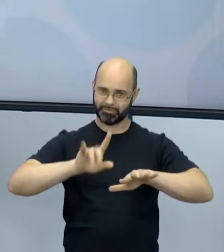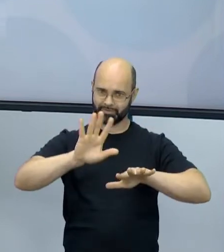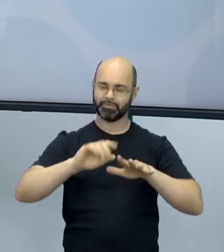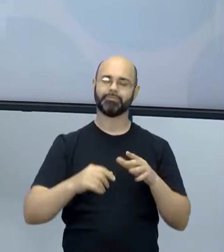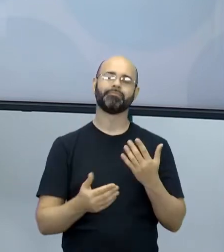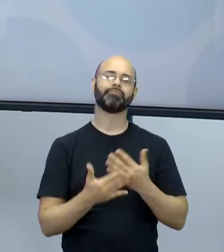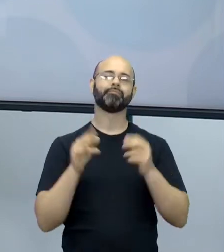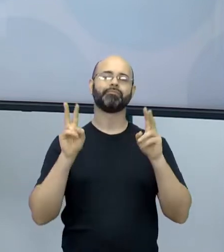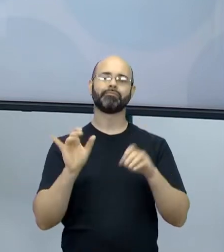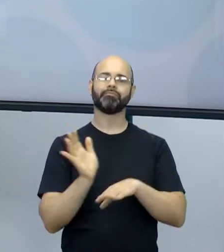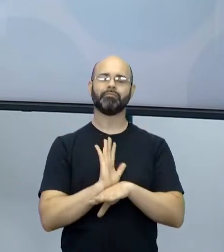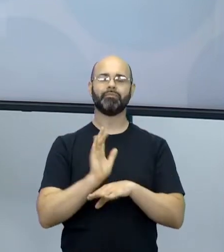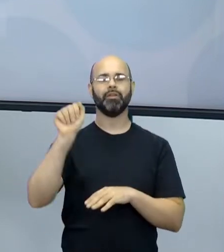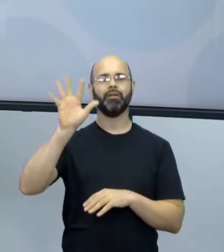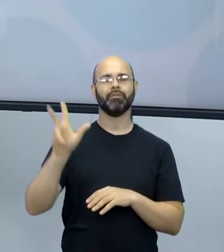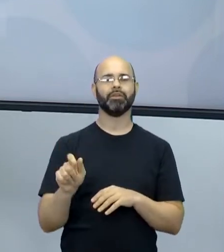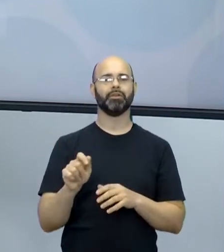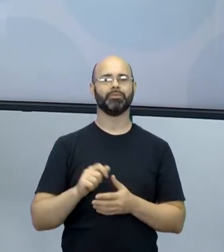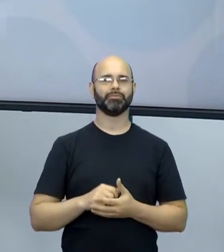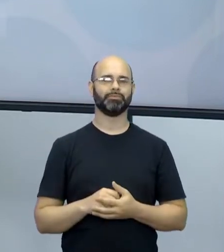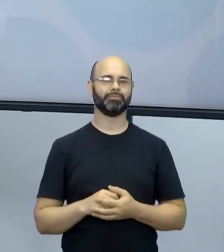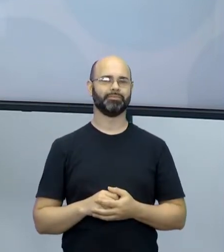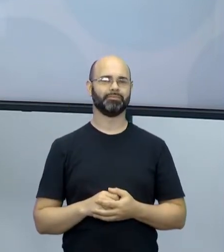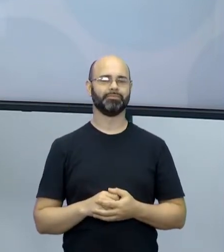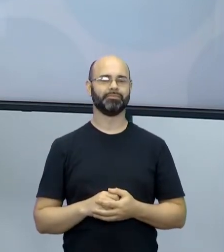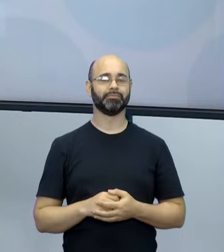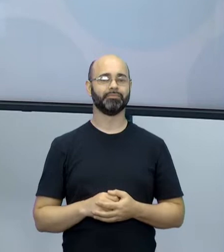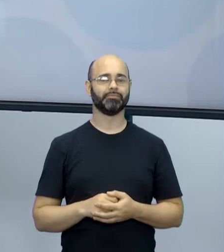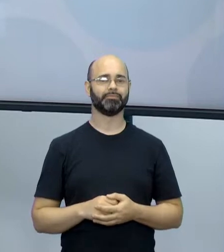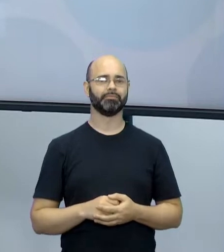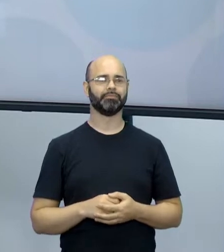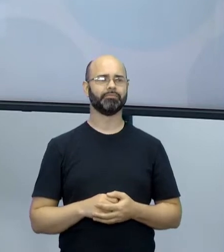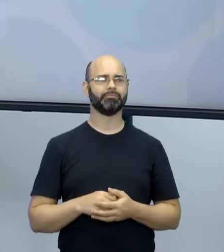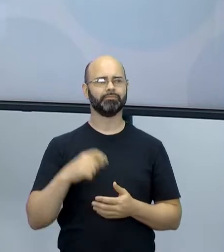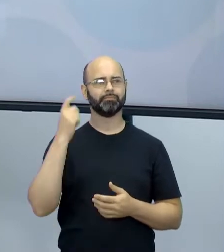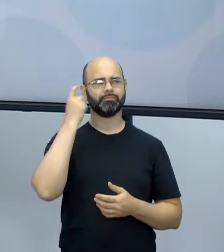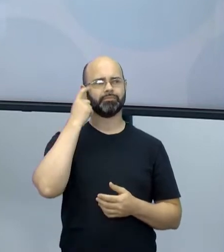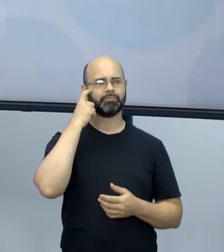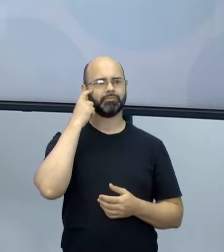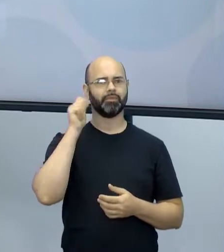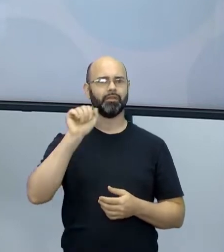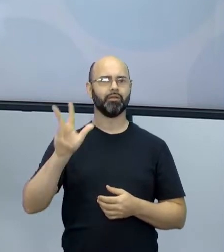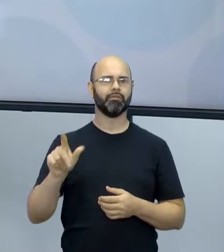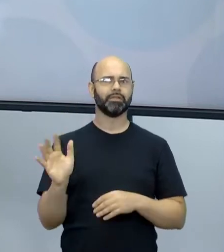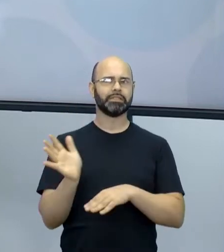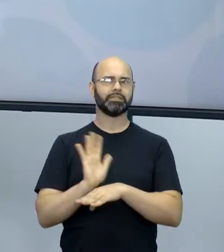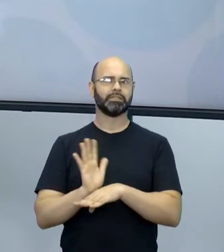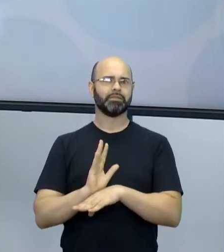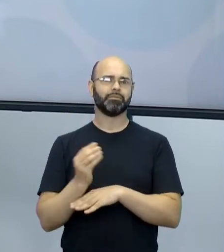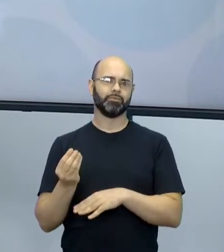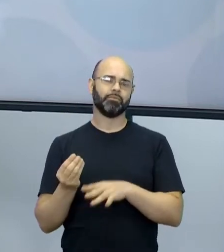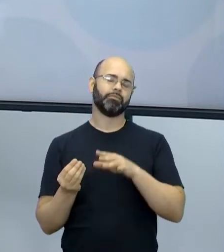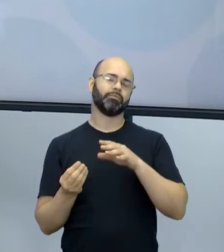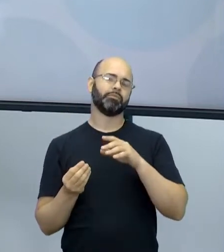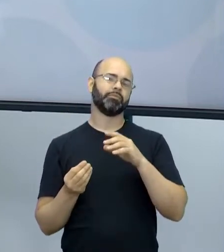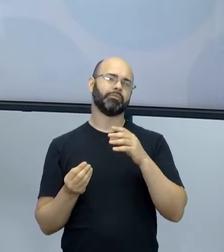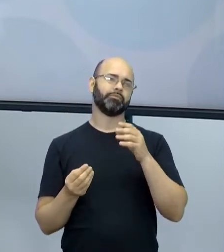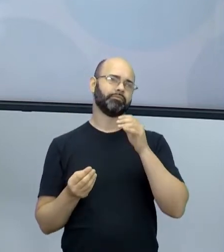falar sobre cinema africano. E aí é pensar, puxa vida, uma coisa é o